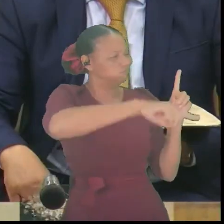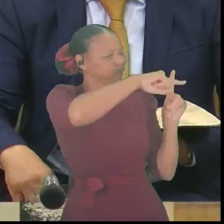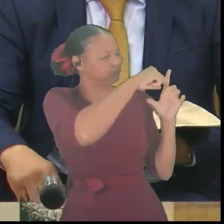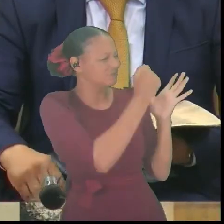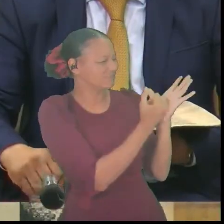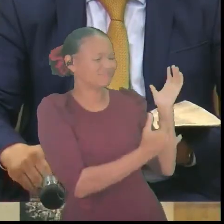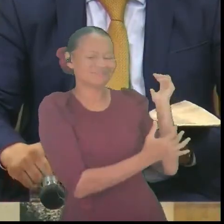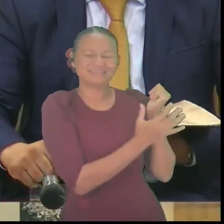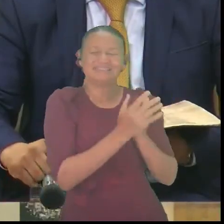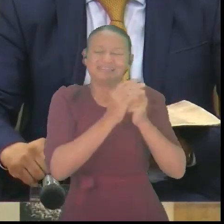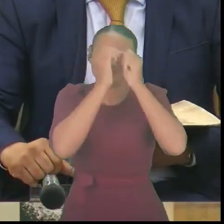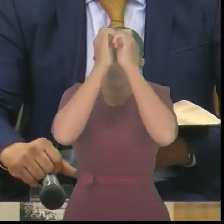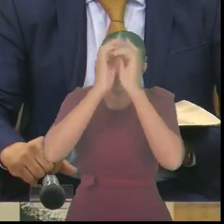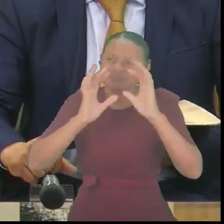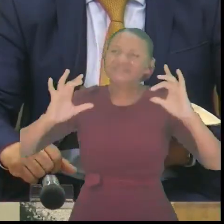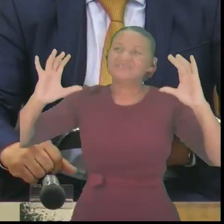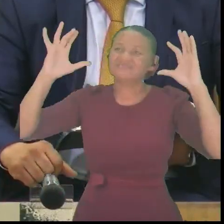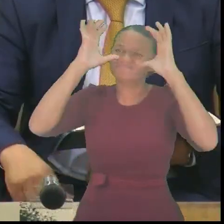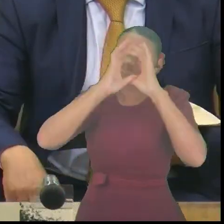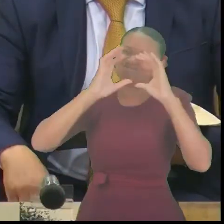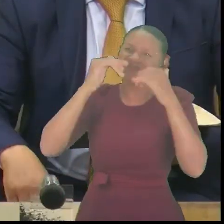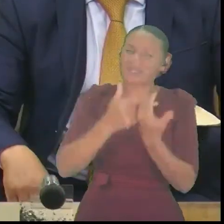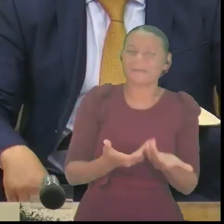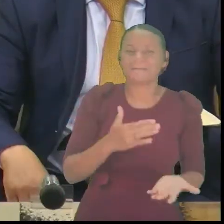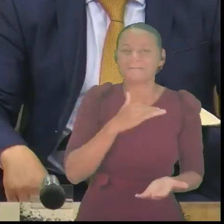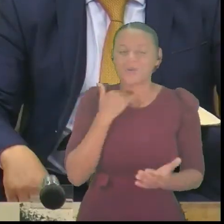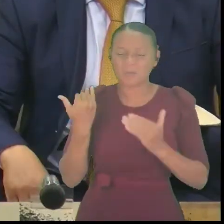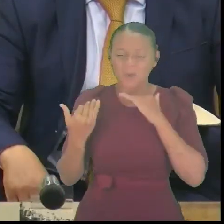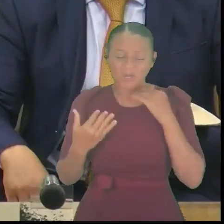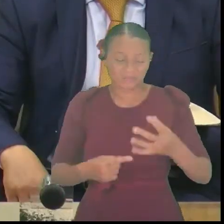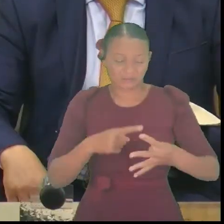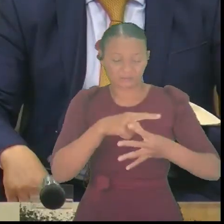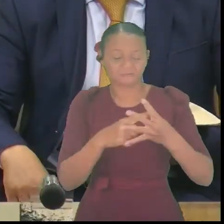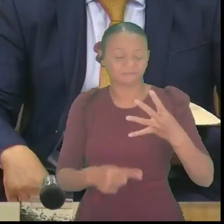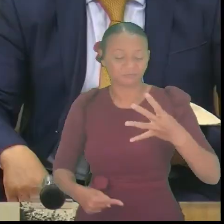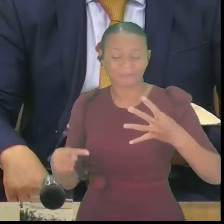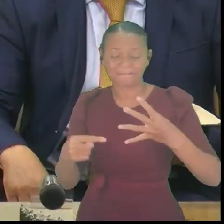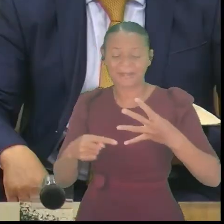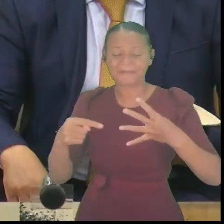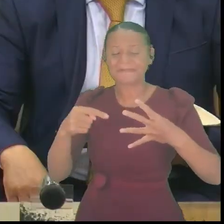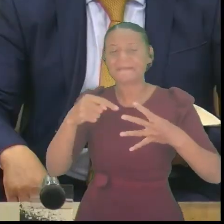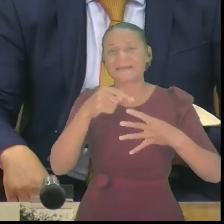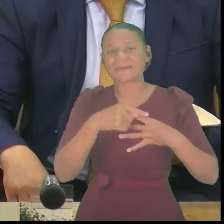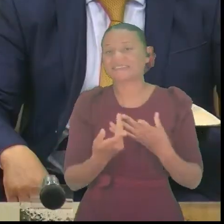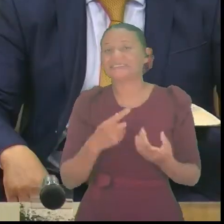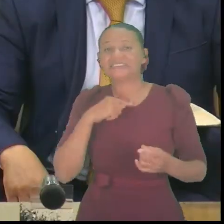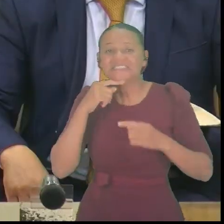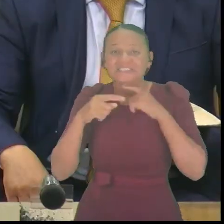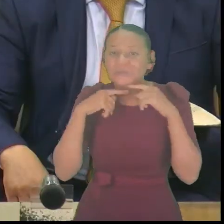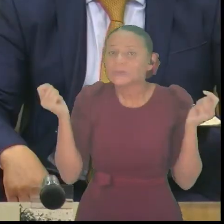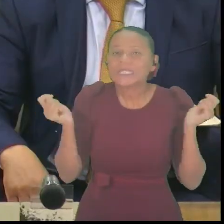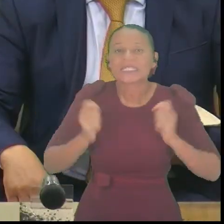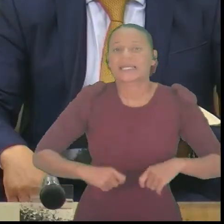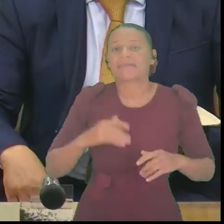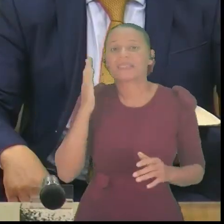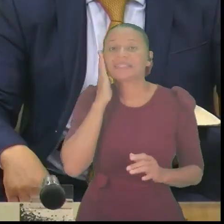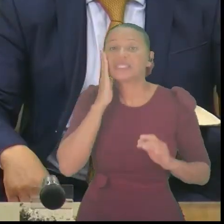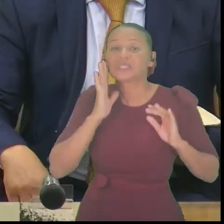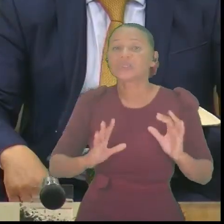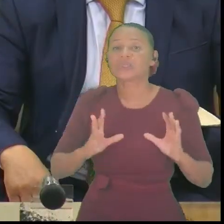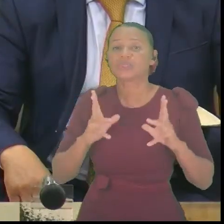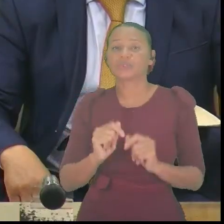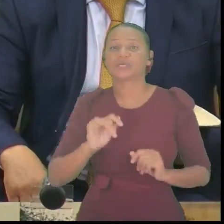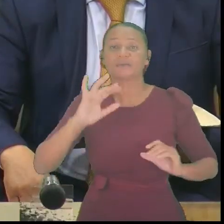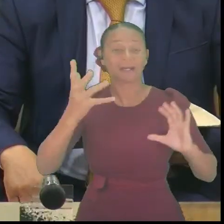não visualizar essa morte dentro de 4 parâmetros nos torna incapazes de entender tudo que está